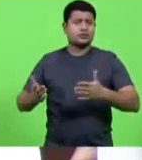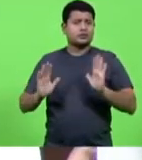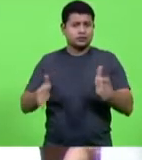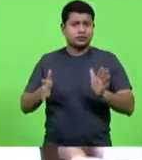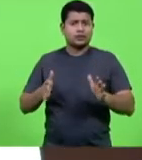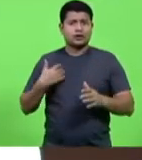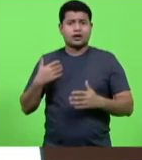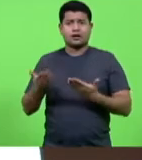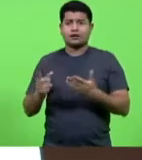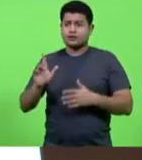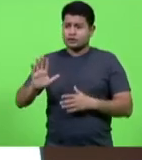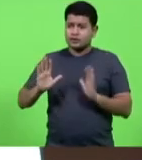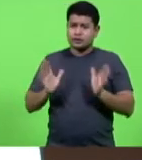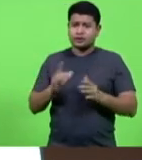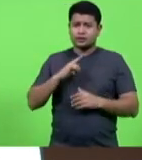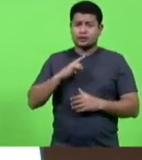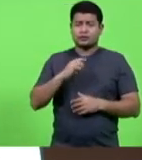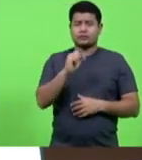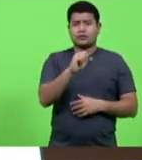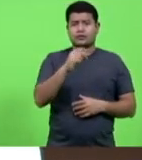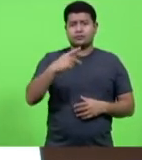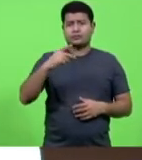está no SPC, nós estamos aí...